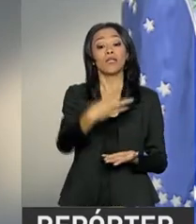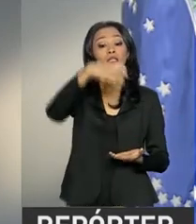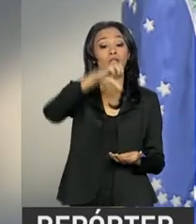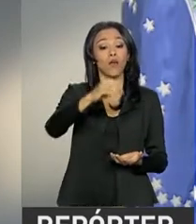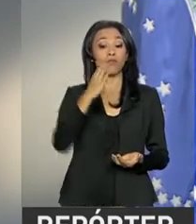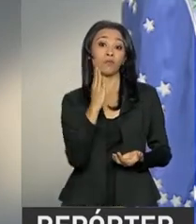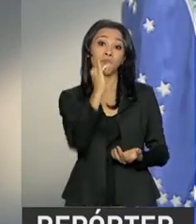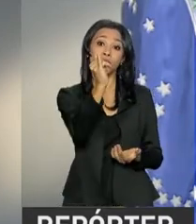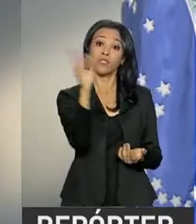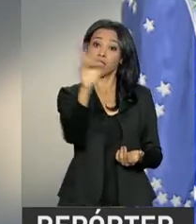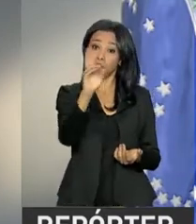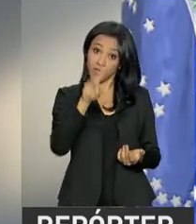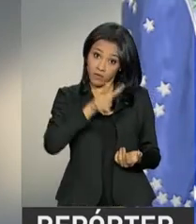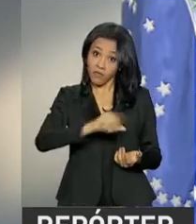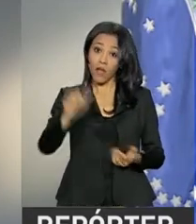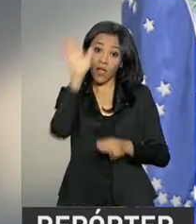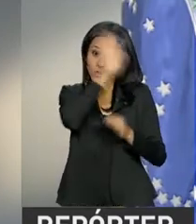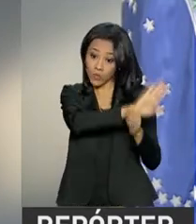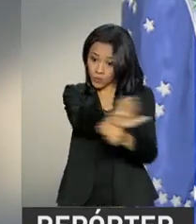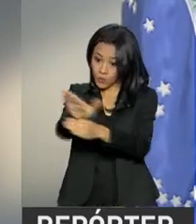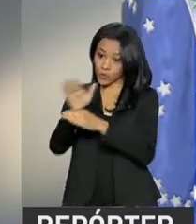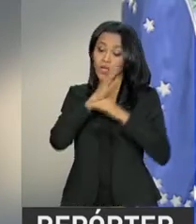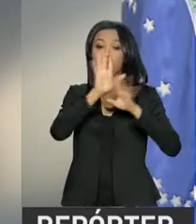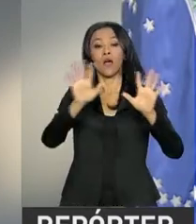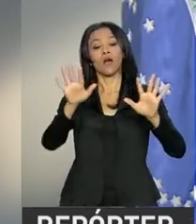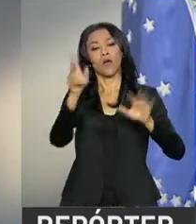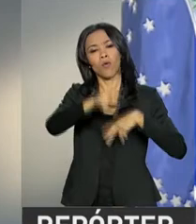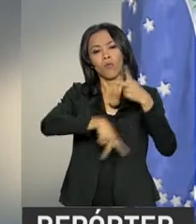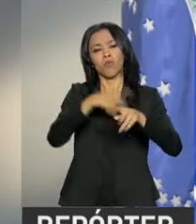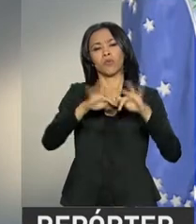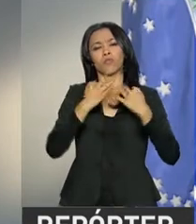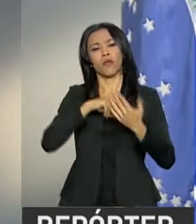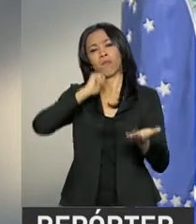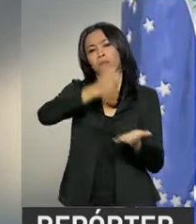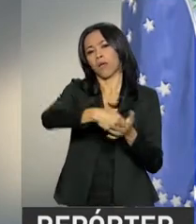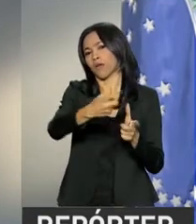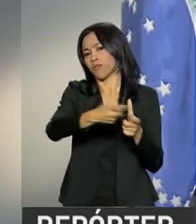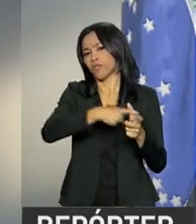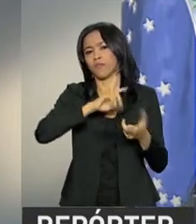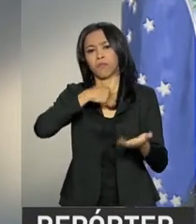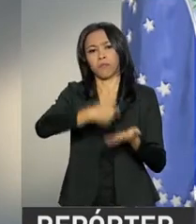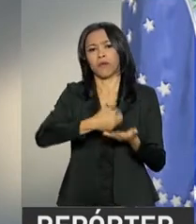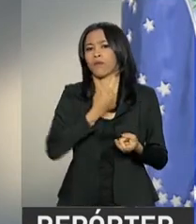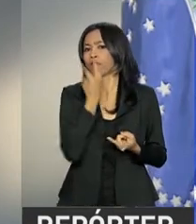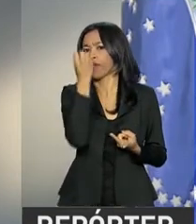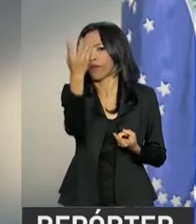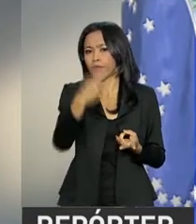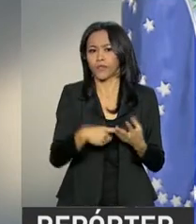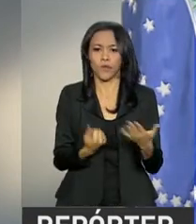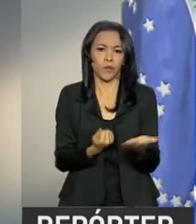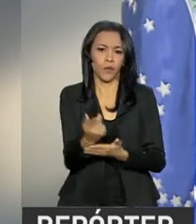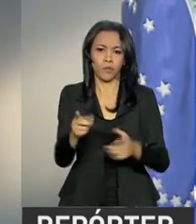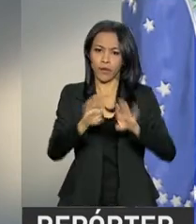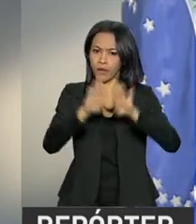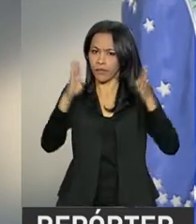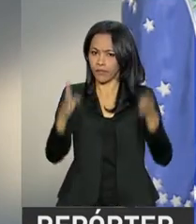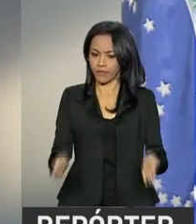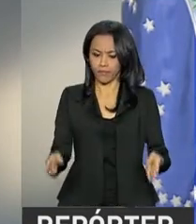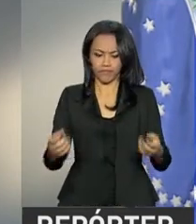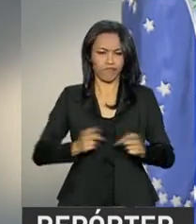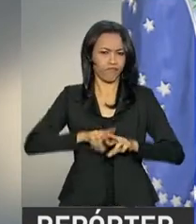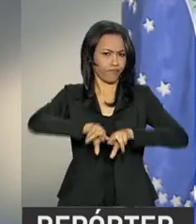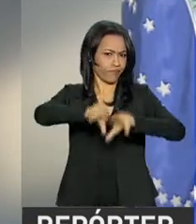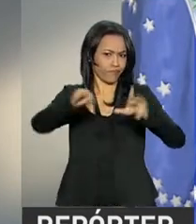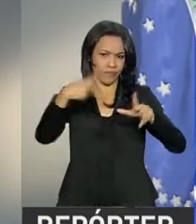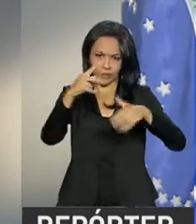de reais que vão ajudar os brasileiros a pagar uma dívida fazer uma viagem comprar um móvel novo é para sua